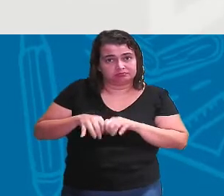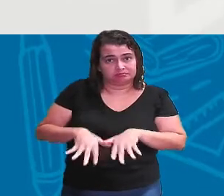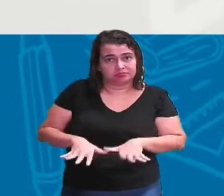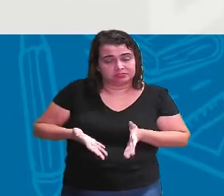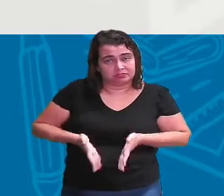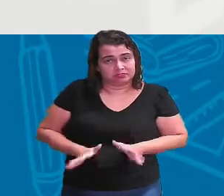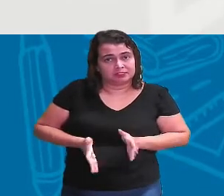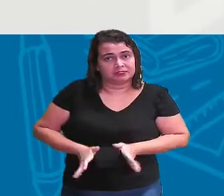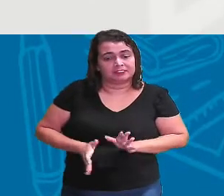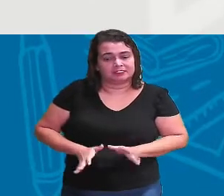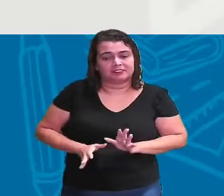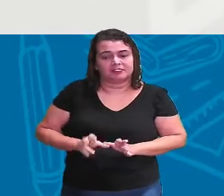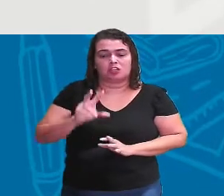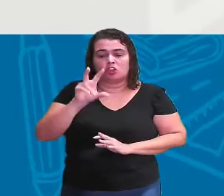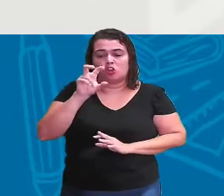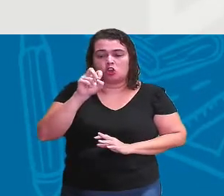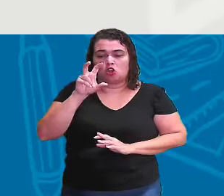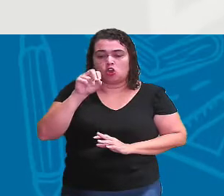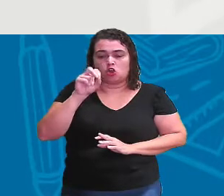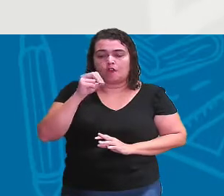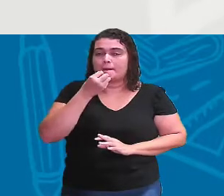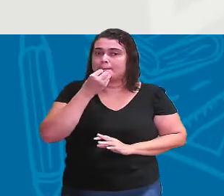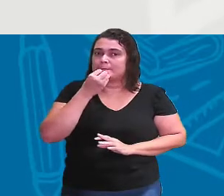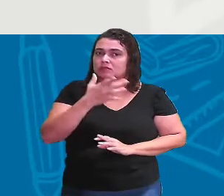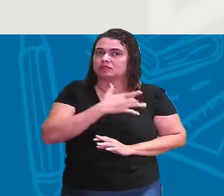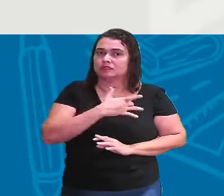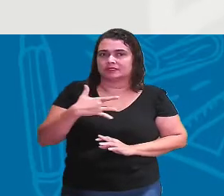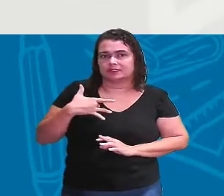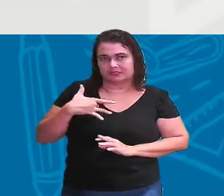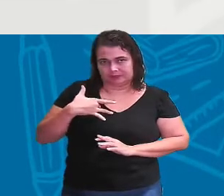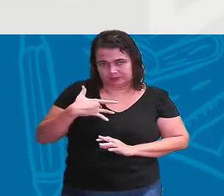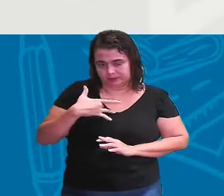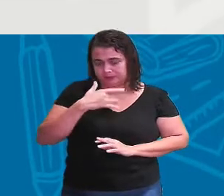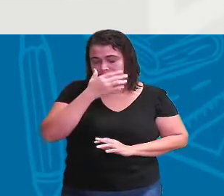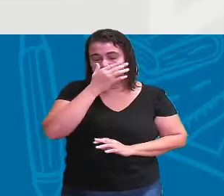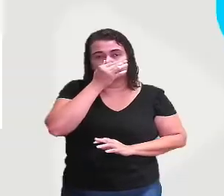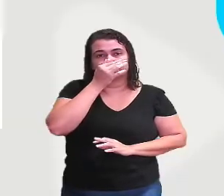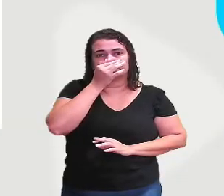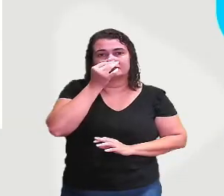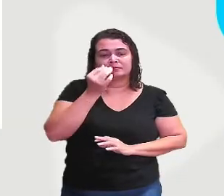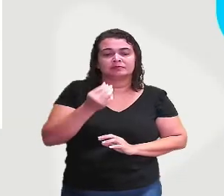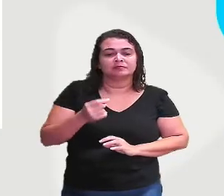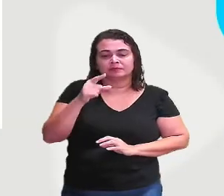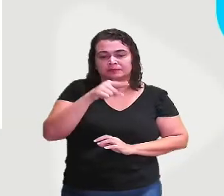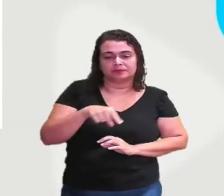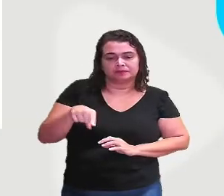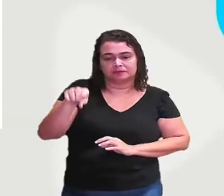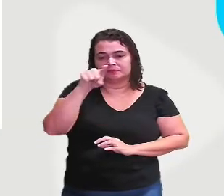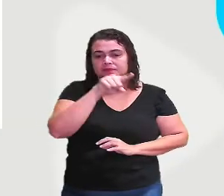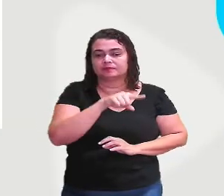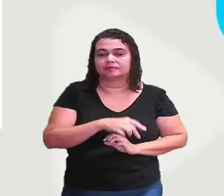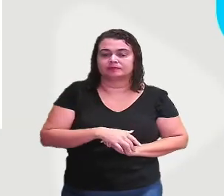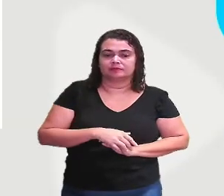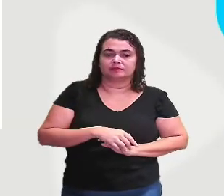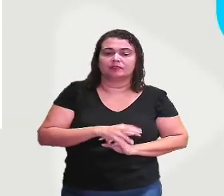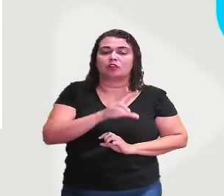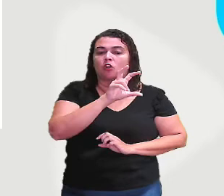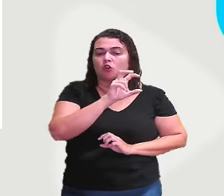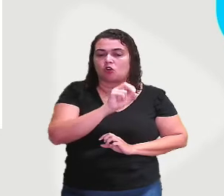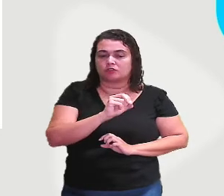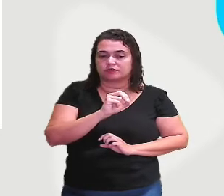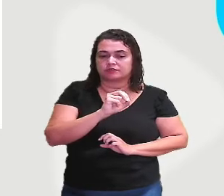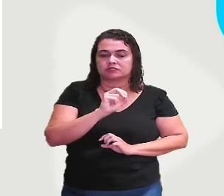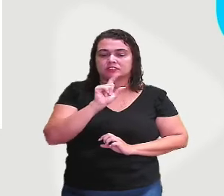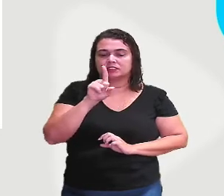de seus ovos, sejam o quê? Sadios, para poder justamente fazer todo esse ciclo aí que vocês estão vendo. Ó. Os ovos,